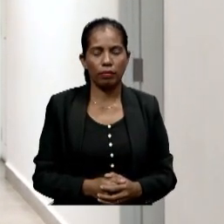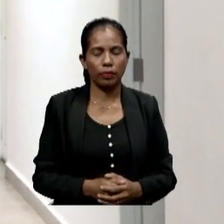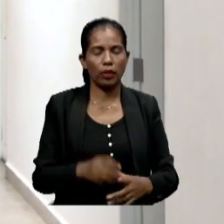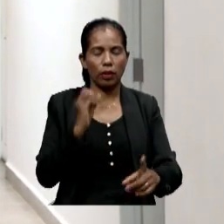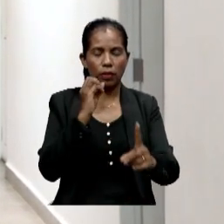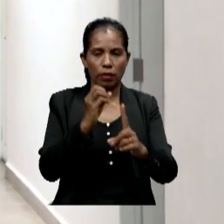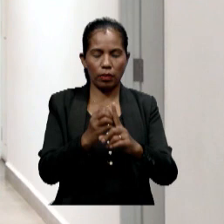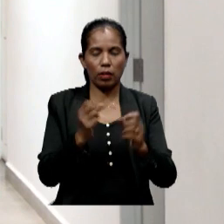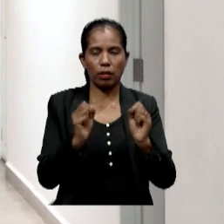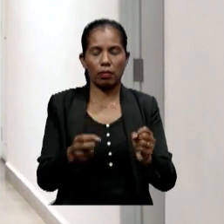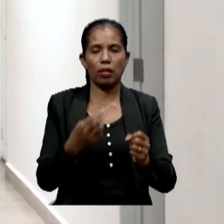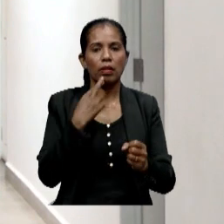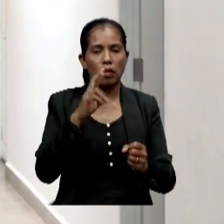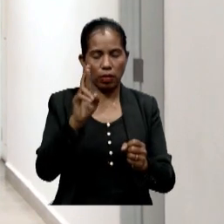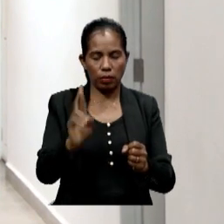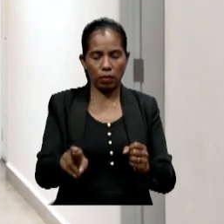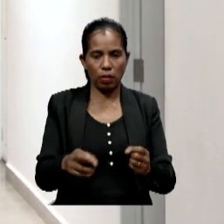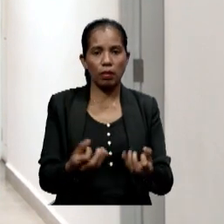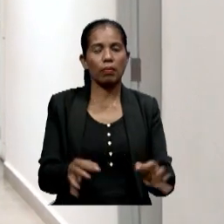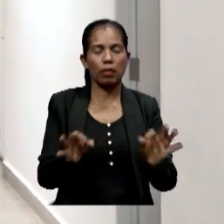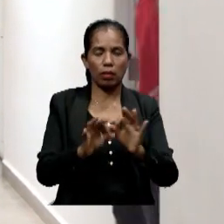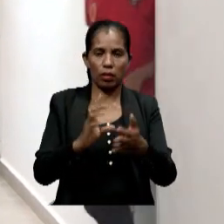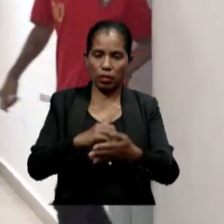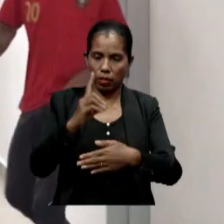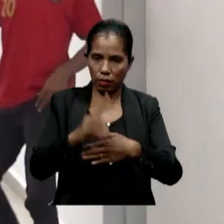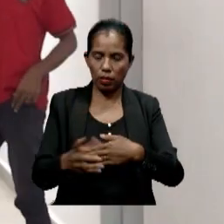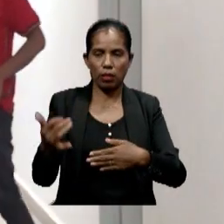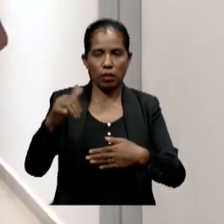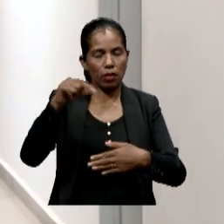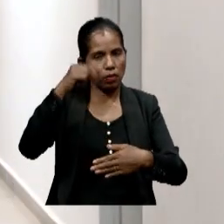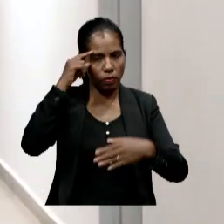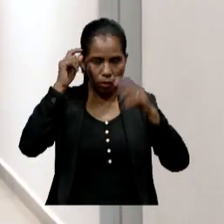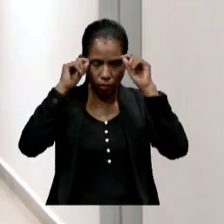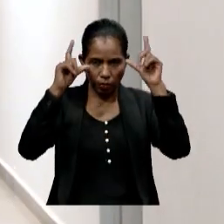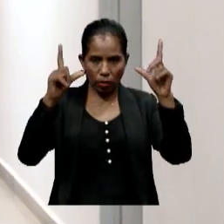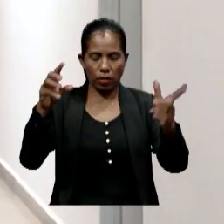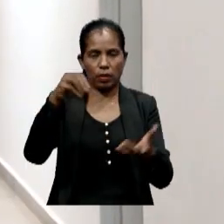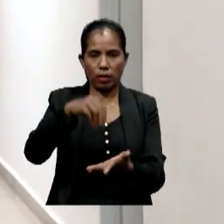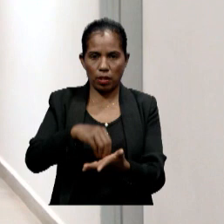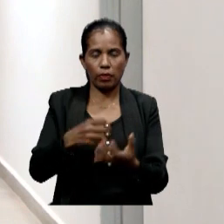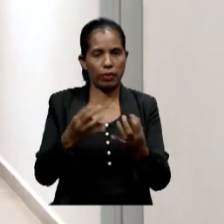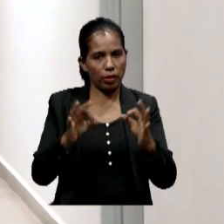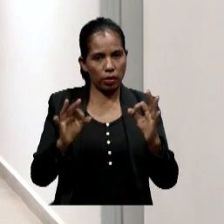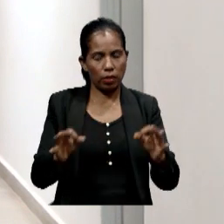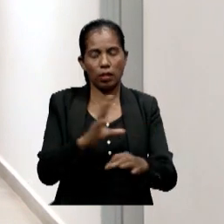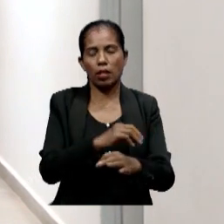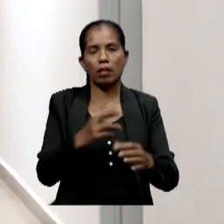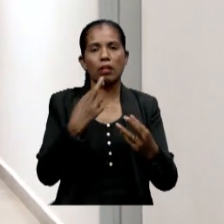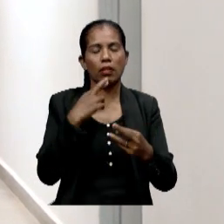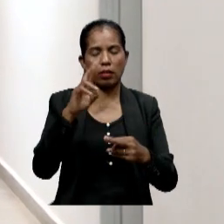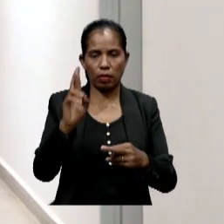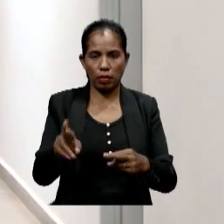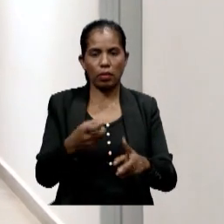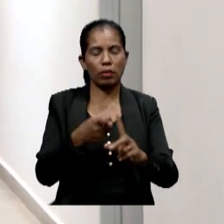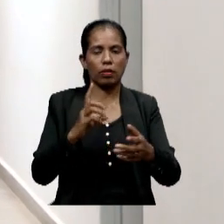Objetivo é que responde Duni para prioridade de desenvolvimento se o governo Timor-Leste estabelece ONA. No ato responde para balão